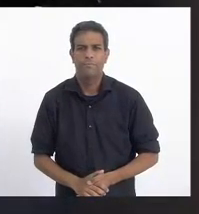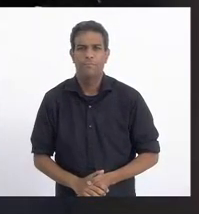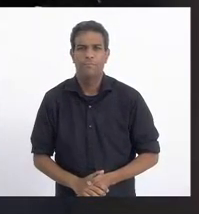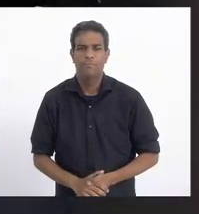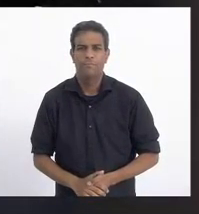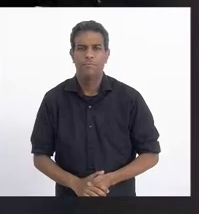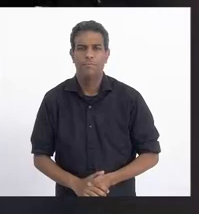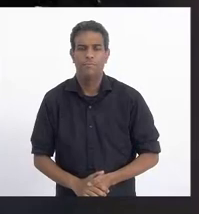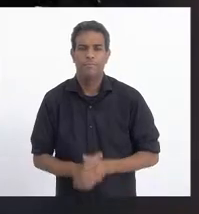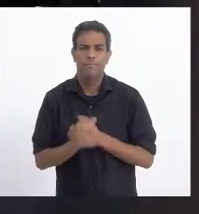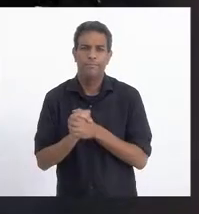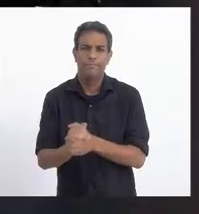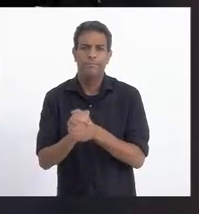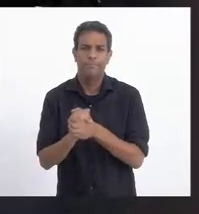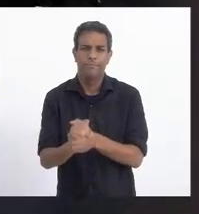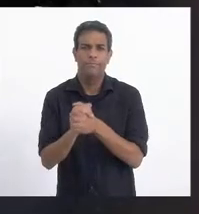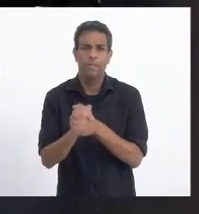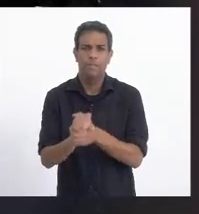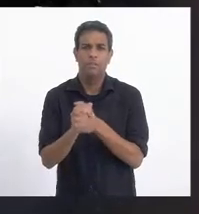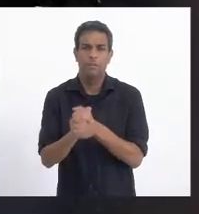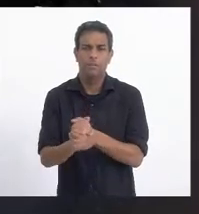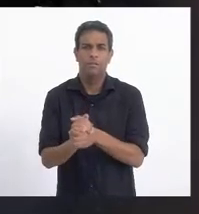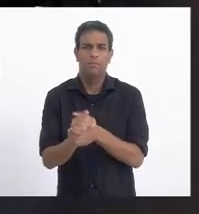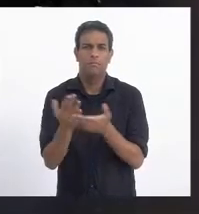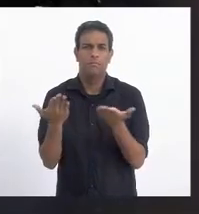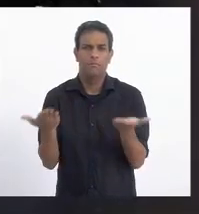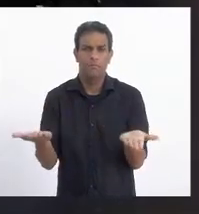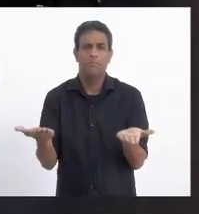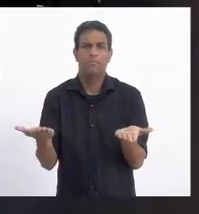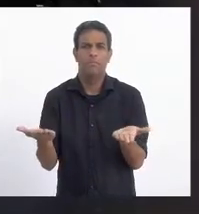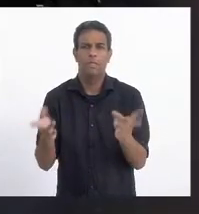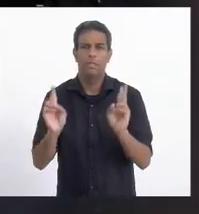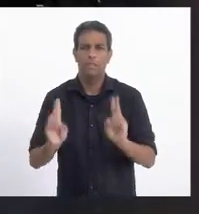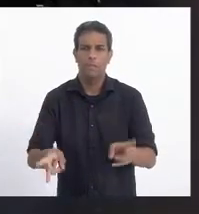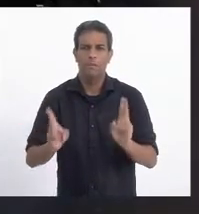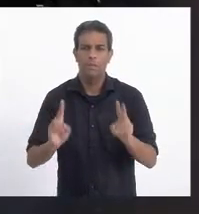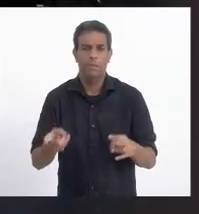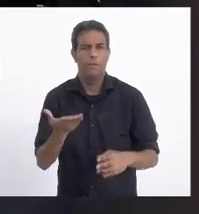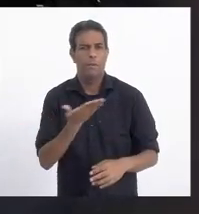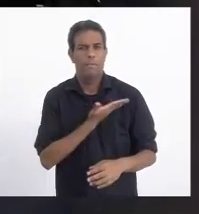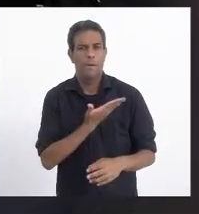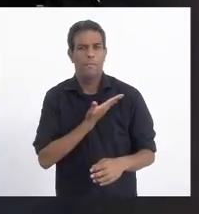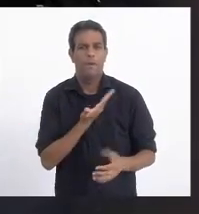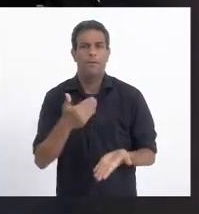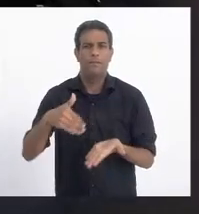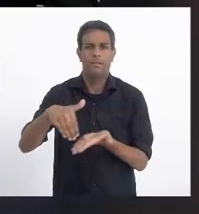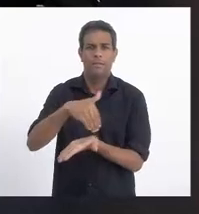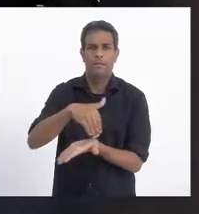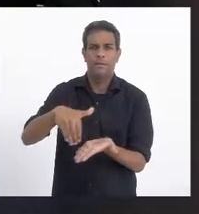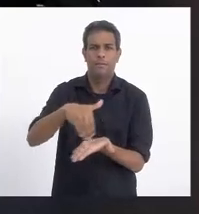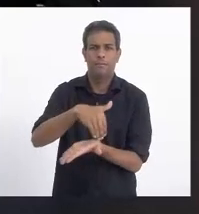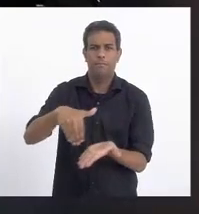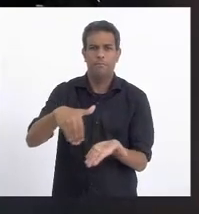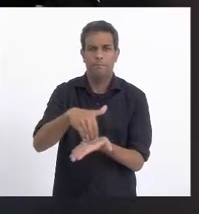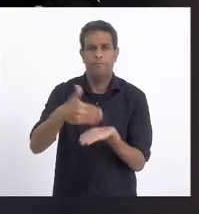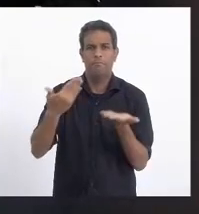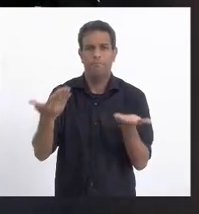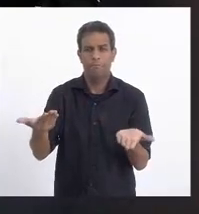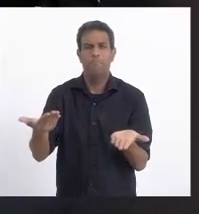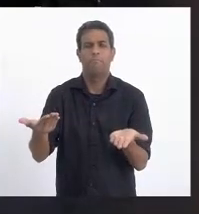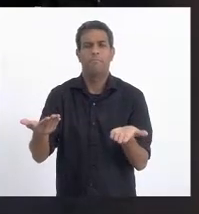eu sou daqui meu amigo sempre amigo secretário Sérgio orelha ano